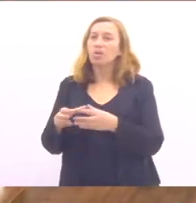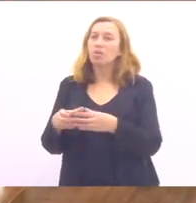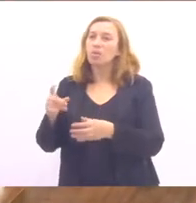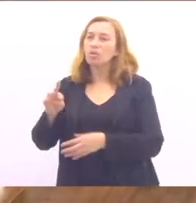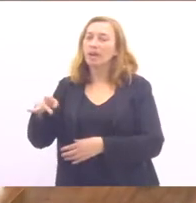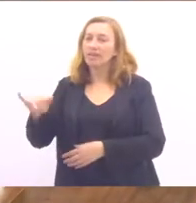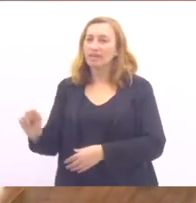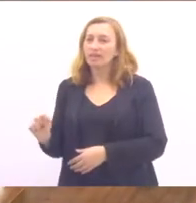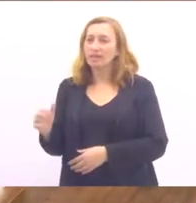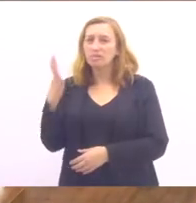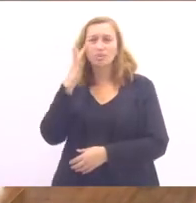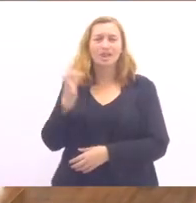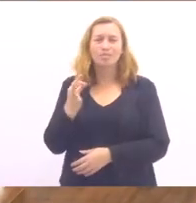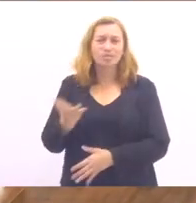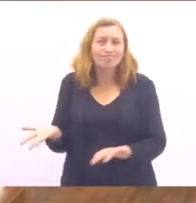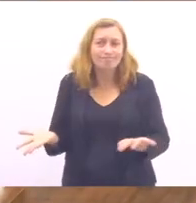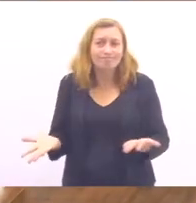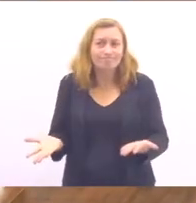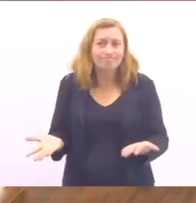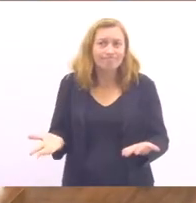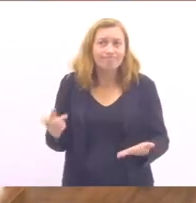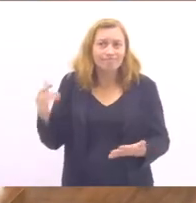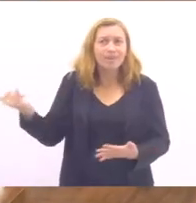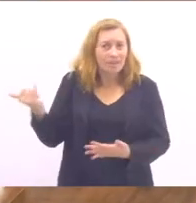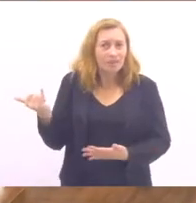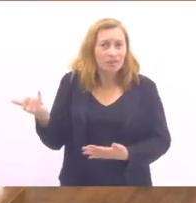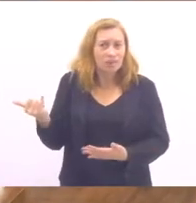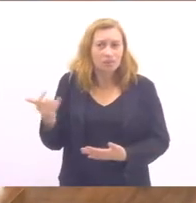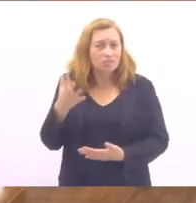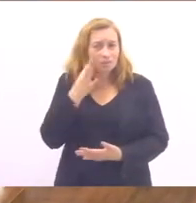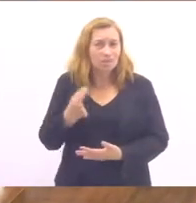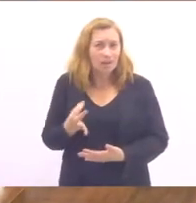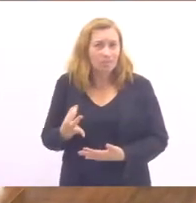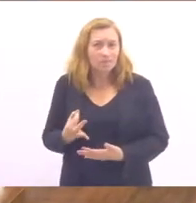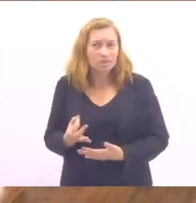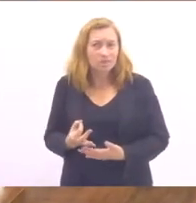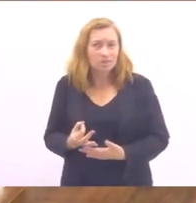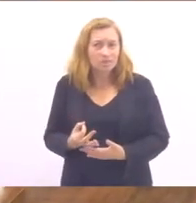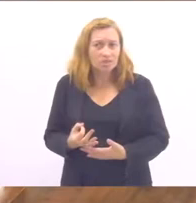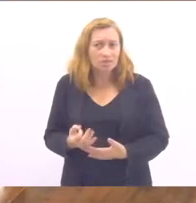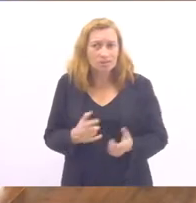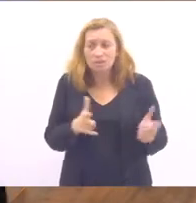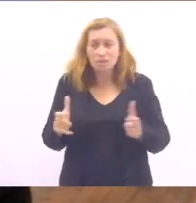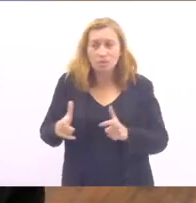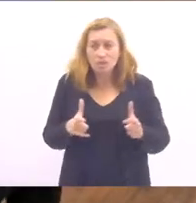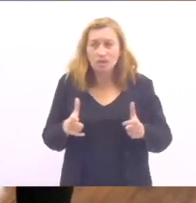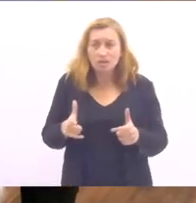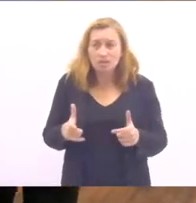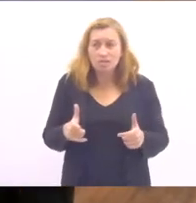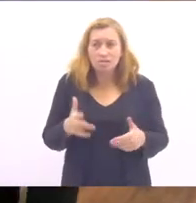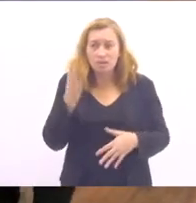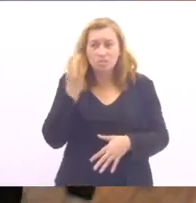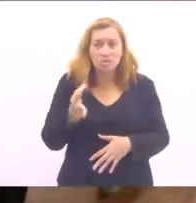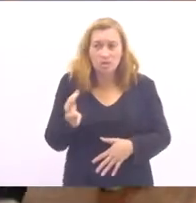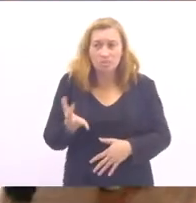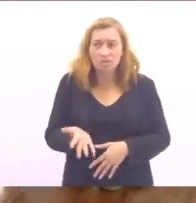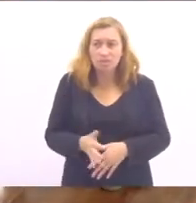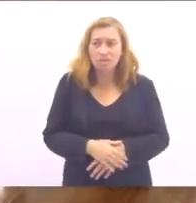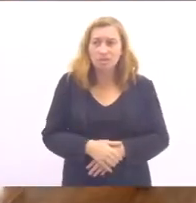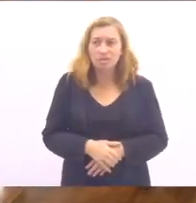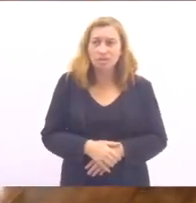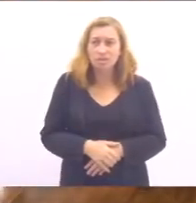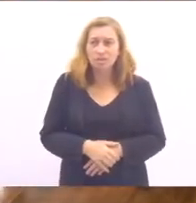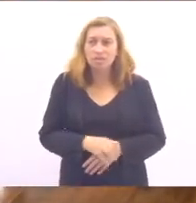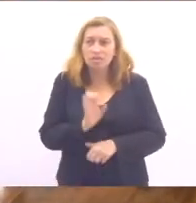para a gente e diz que não sabe. Ela que deveria saber onde estão os lugares onde a cooperativa podia, ela diz que não sabe.